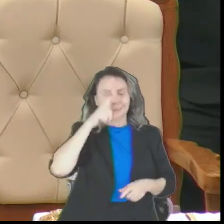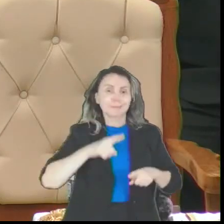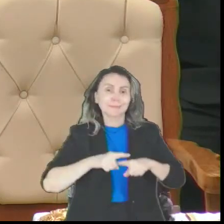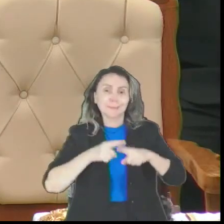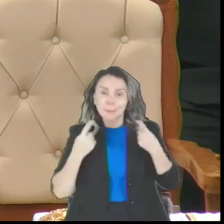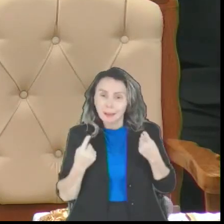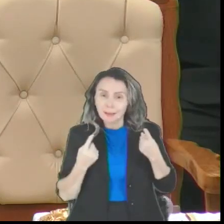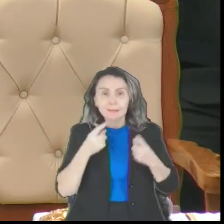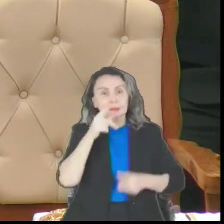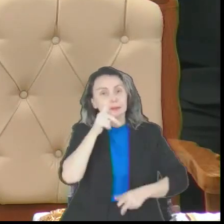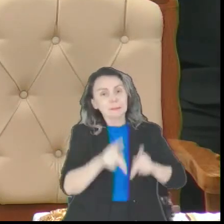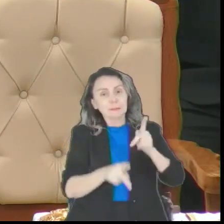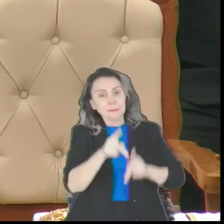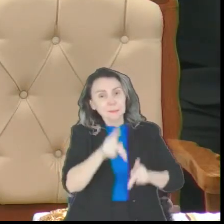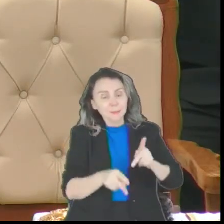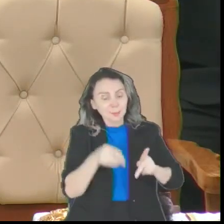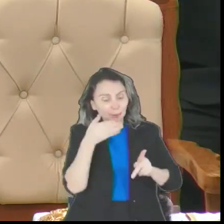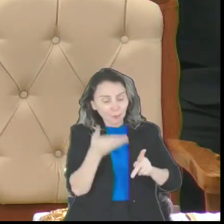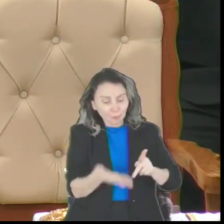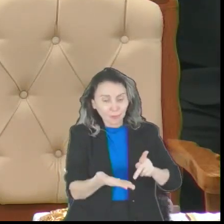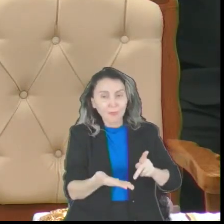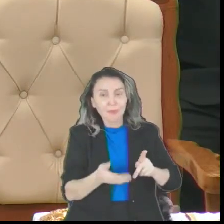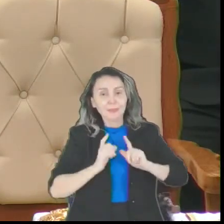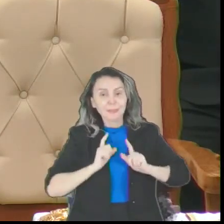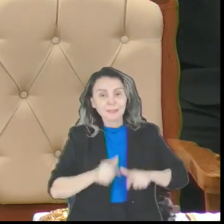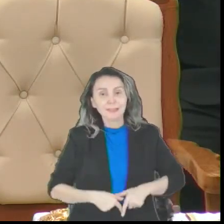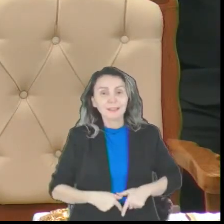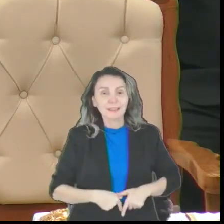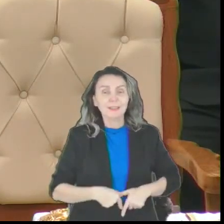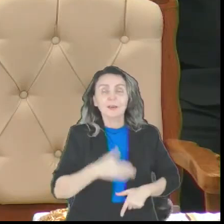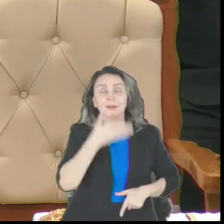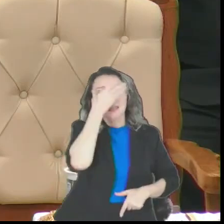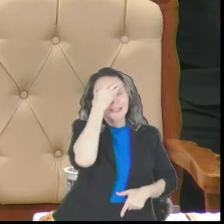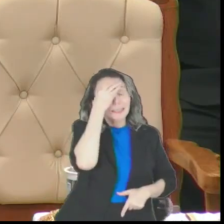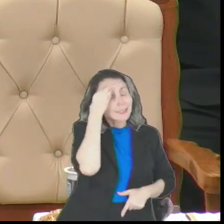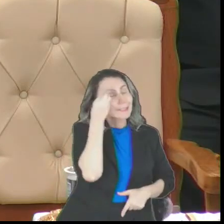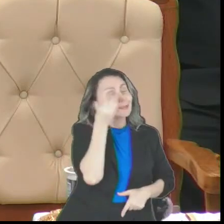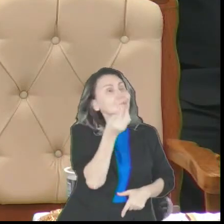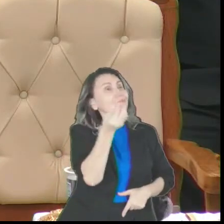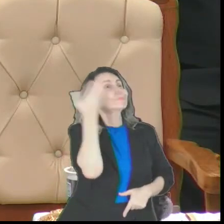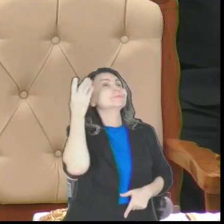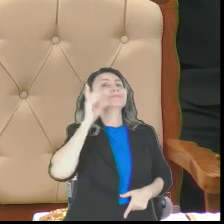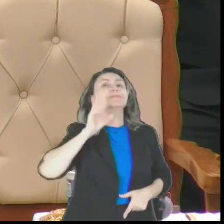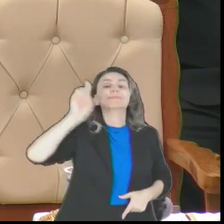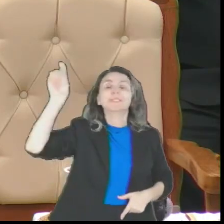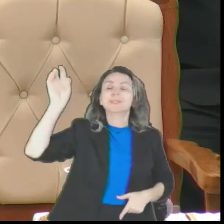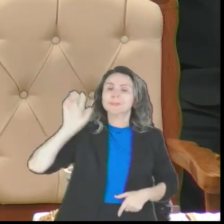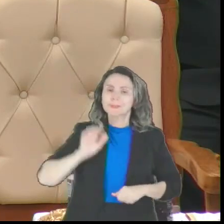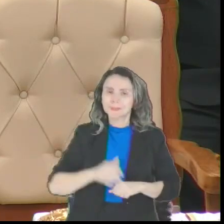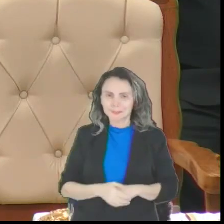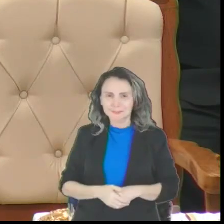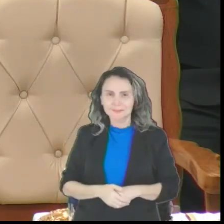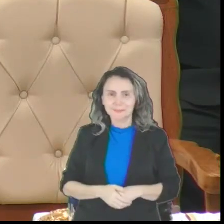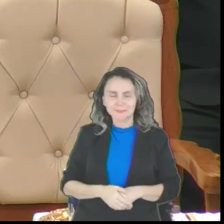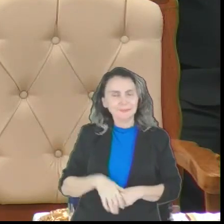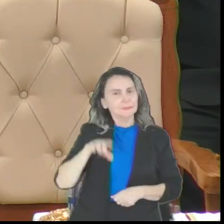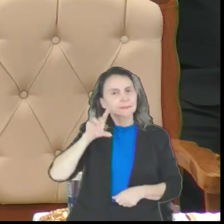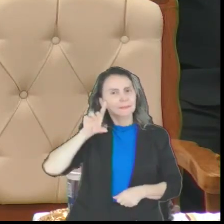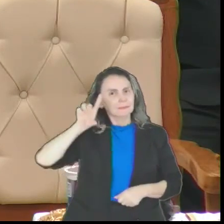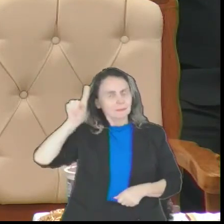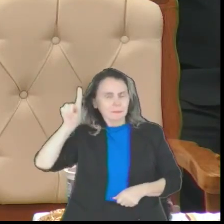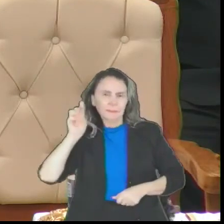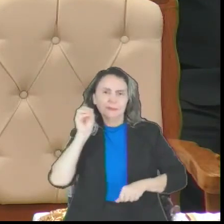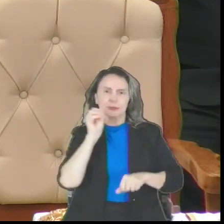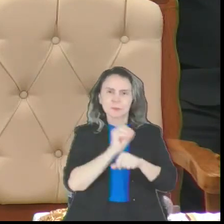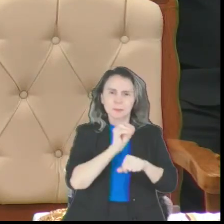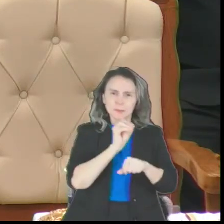de Deus. Deus os criou como filhos, exaltou este povo,